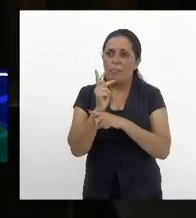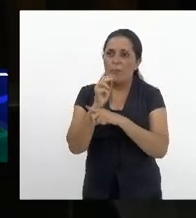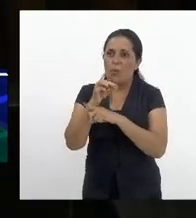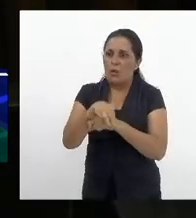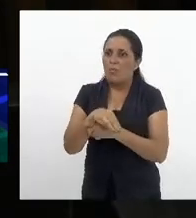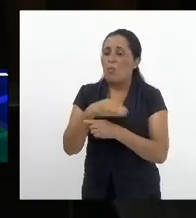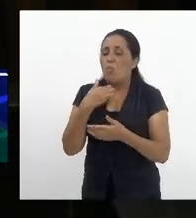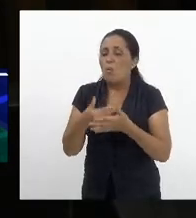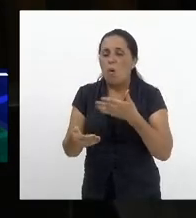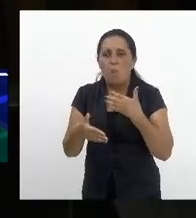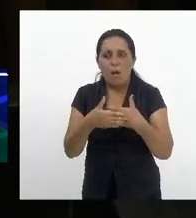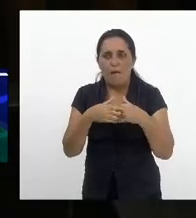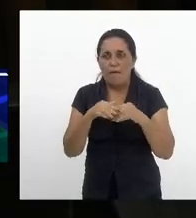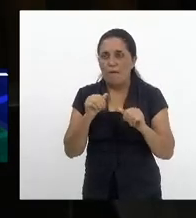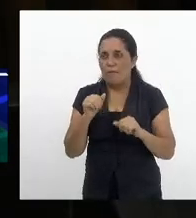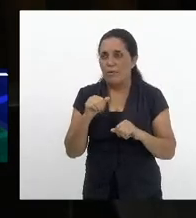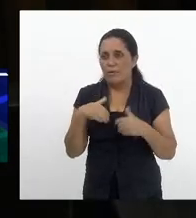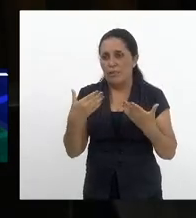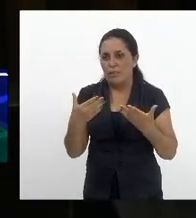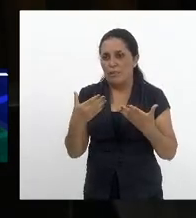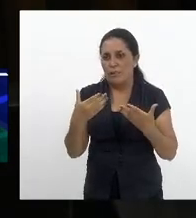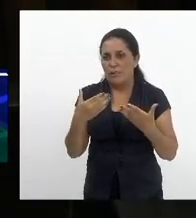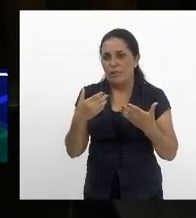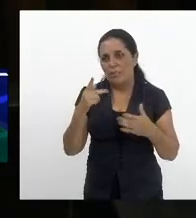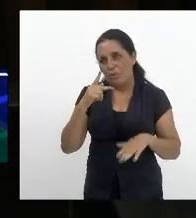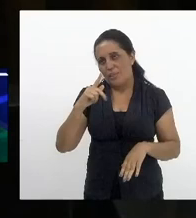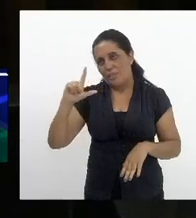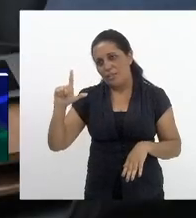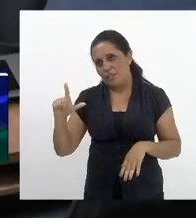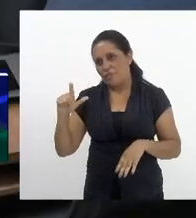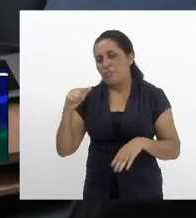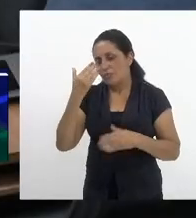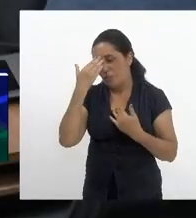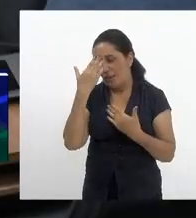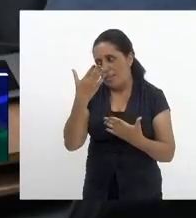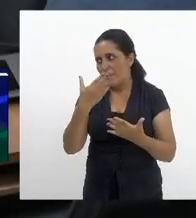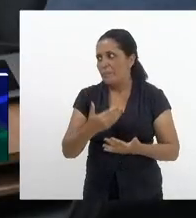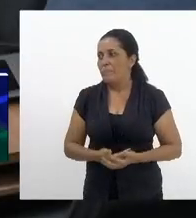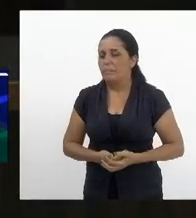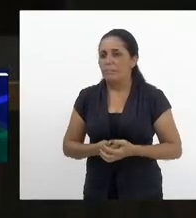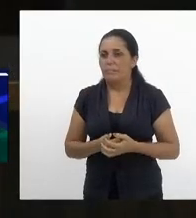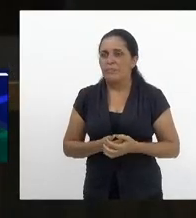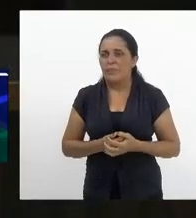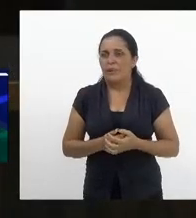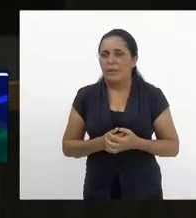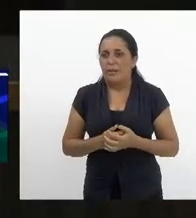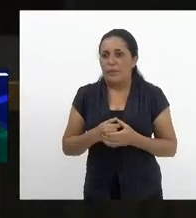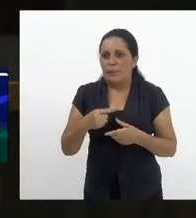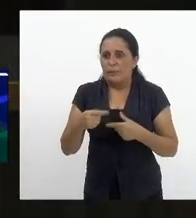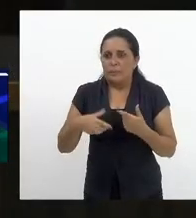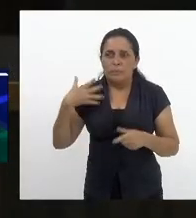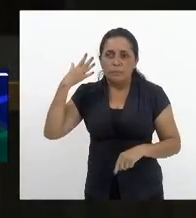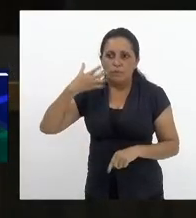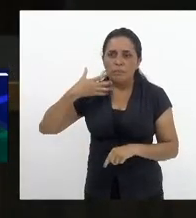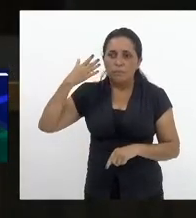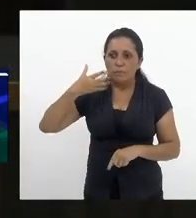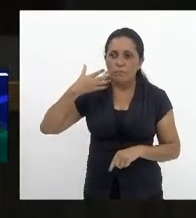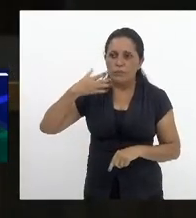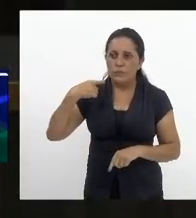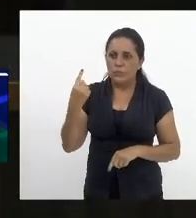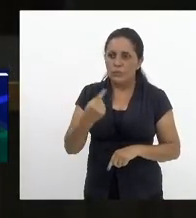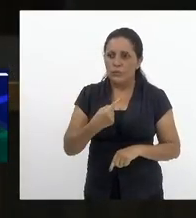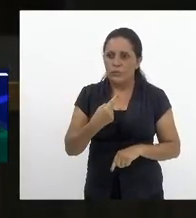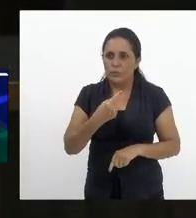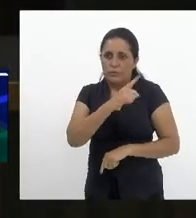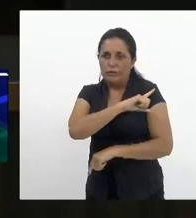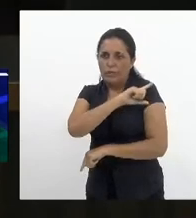for, inclusive a nossa Polícia Legislativa. Muito obrigado, senhora presidente. Próximo orador inscrito é a nobre deputada